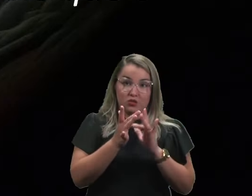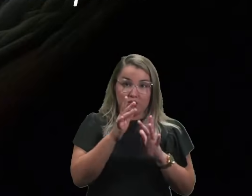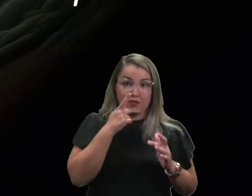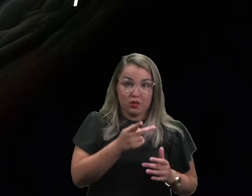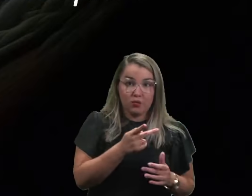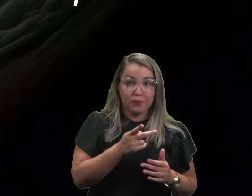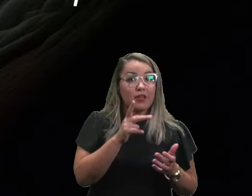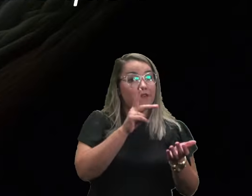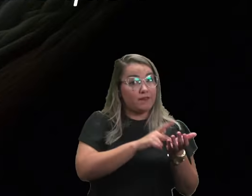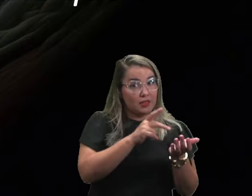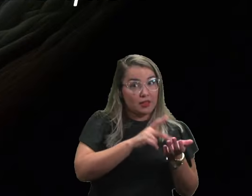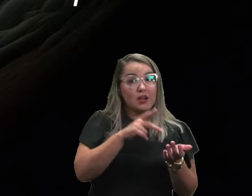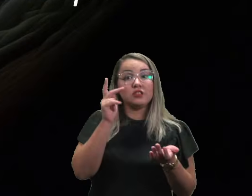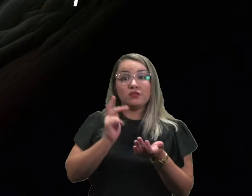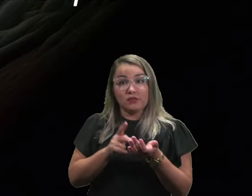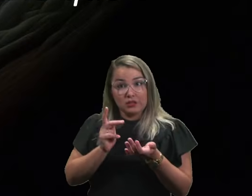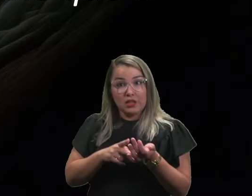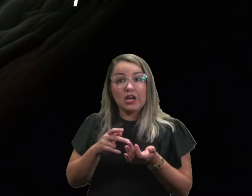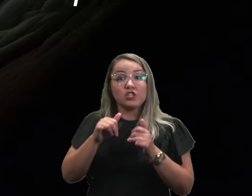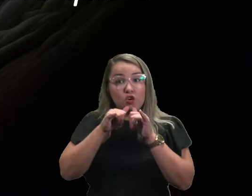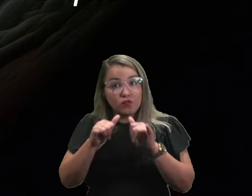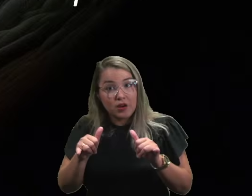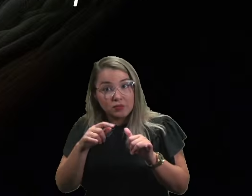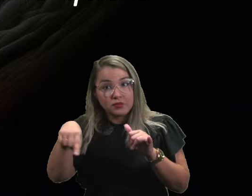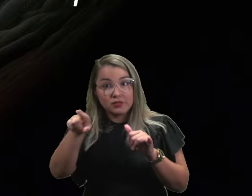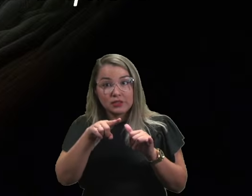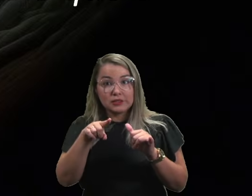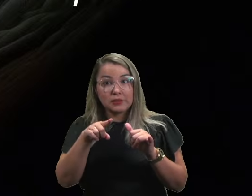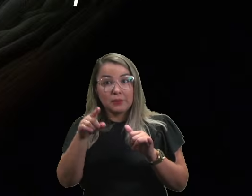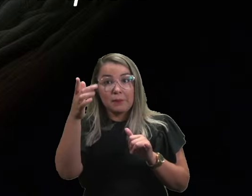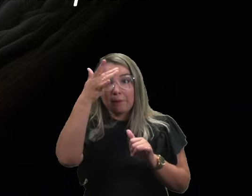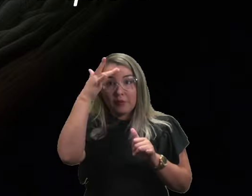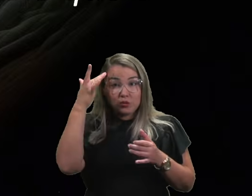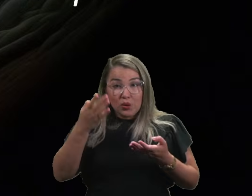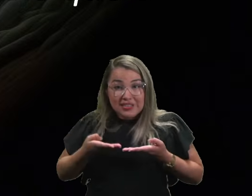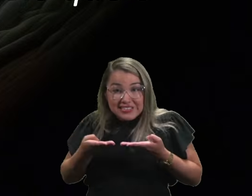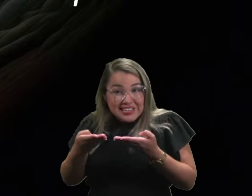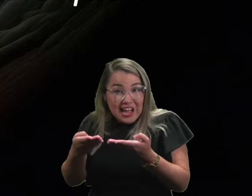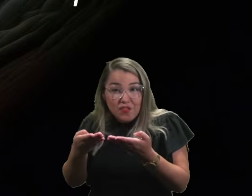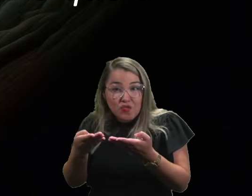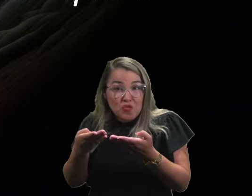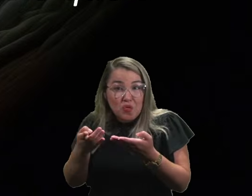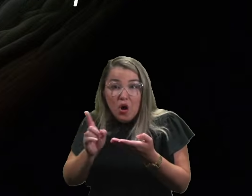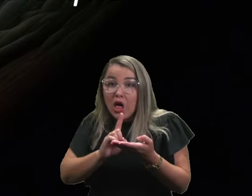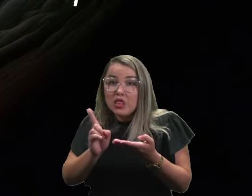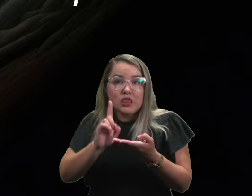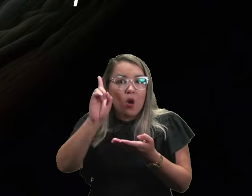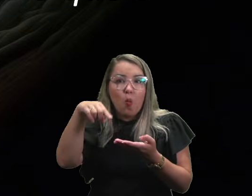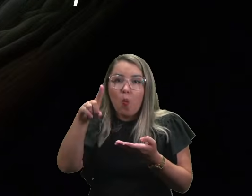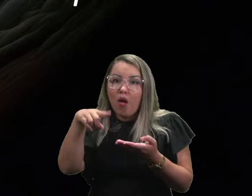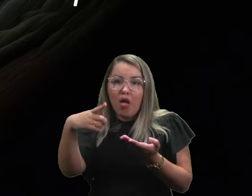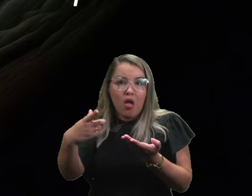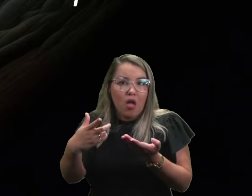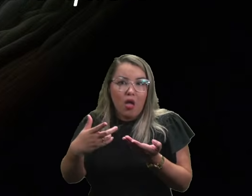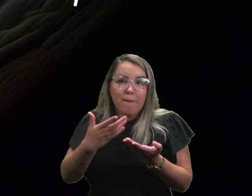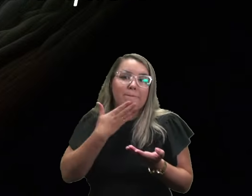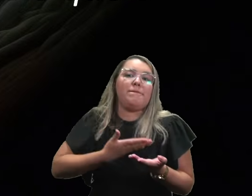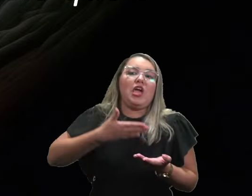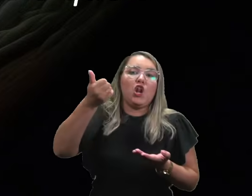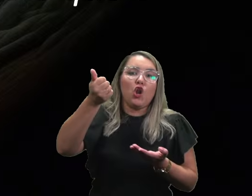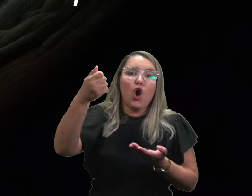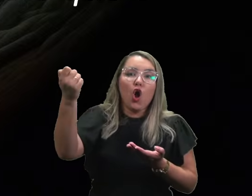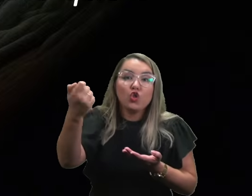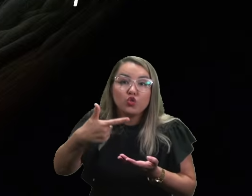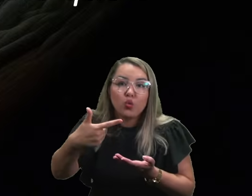disse: em verdade vos digo, que o servo não é maior que o seu senhor, nem o